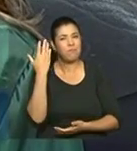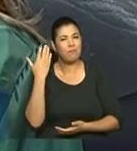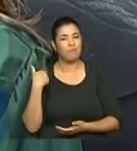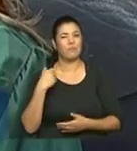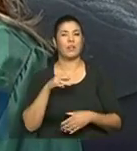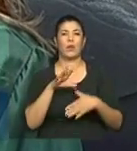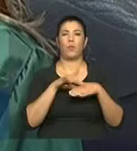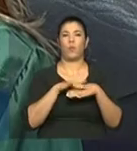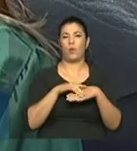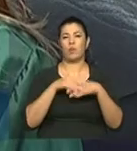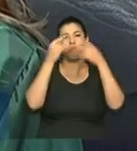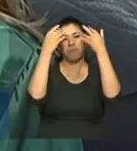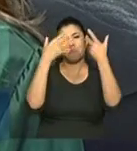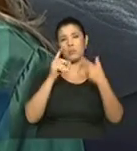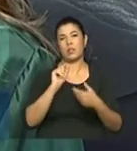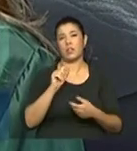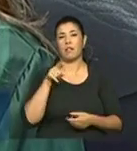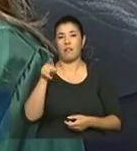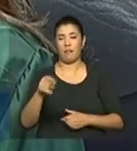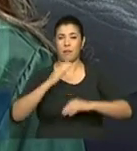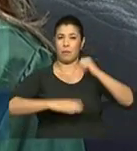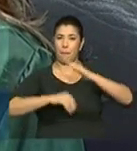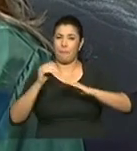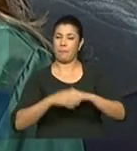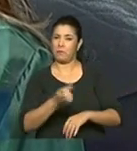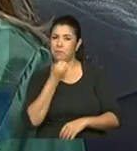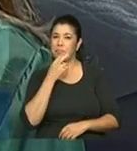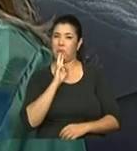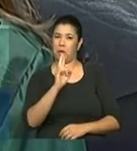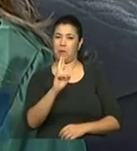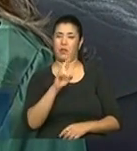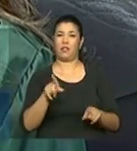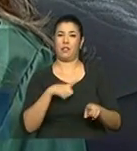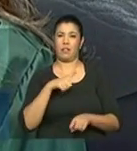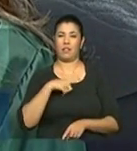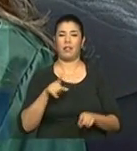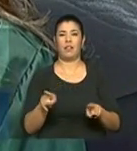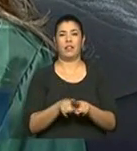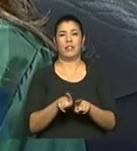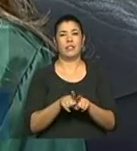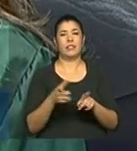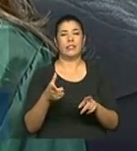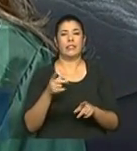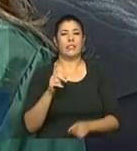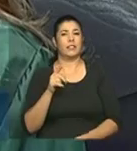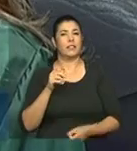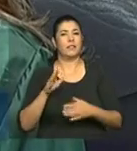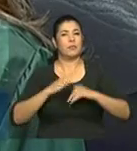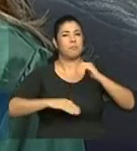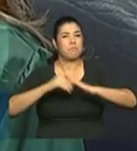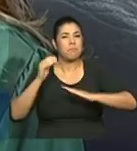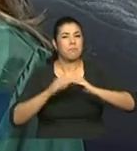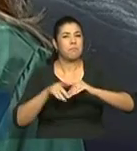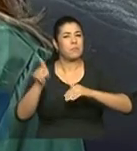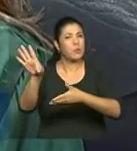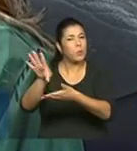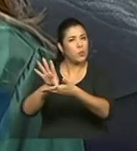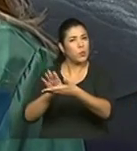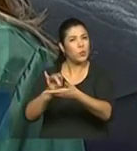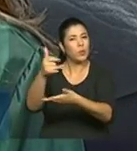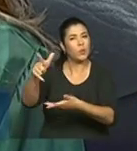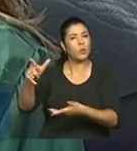pouco mais detalhado dessa ação, porque foi uma ação extremamente bem sucedida e que tem sido, inclusive, utilizada como